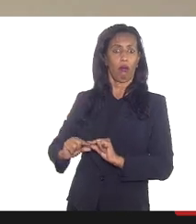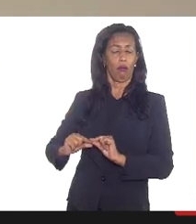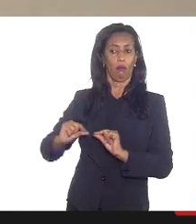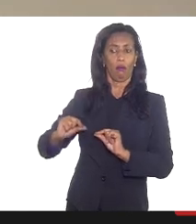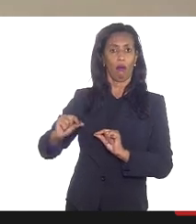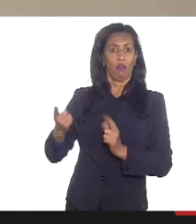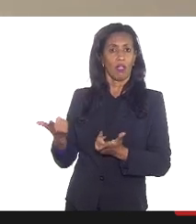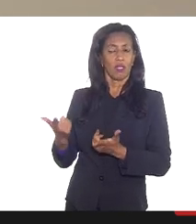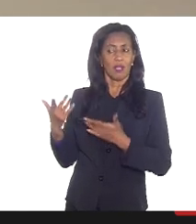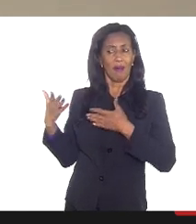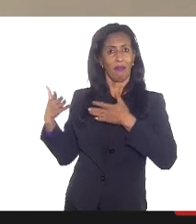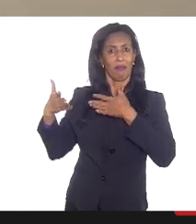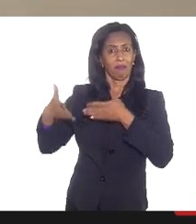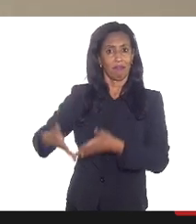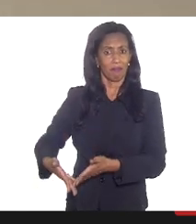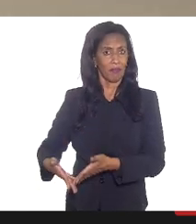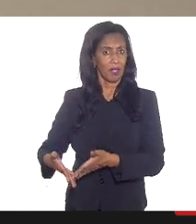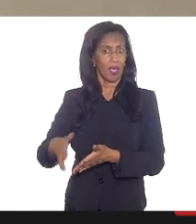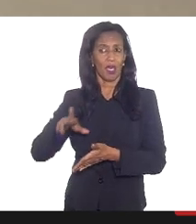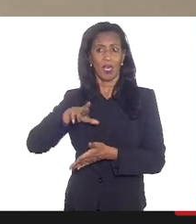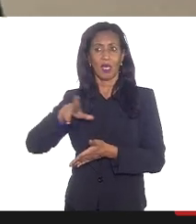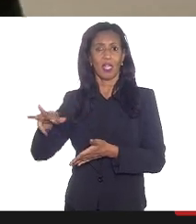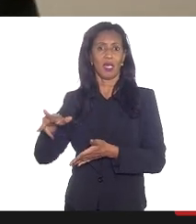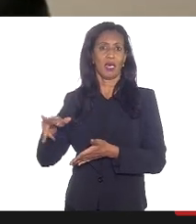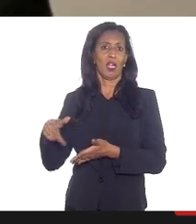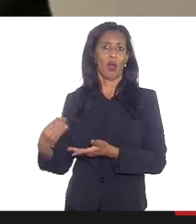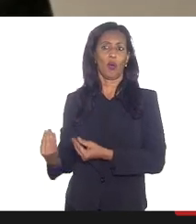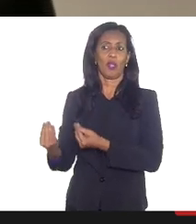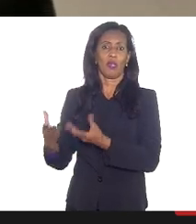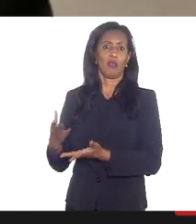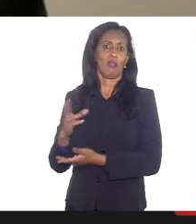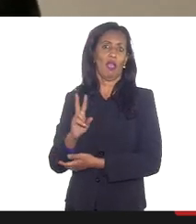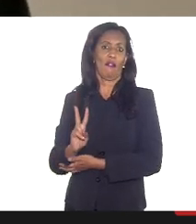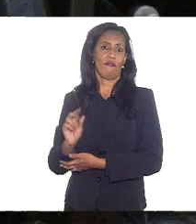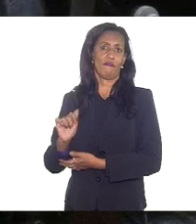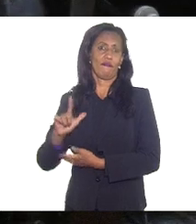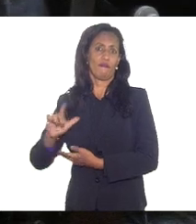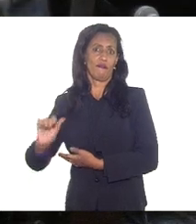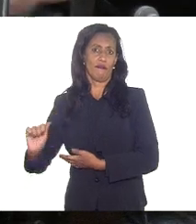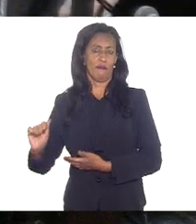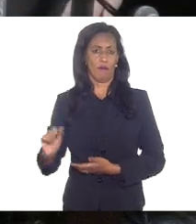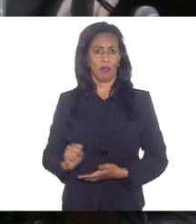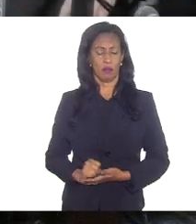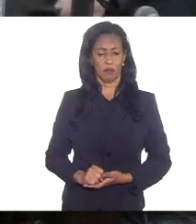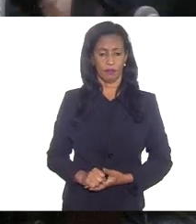tornar mais eficiente e não em criar cargos. Obrigado, presidente.